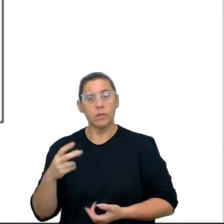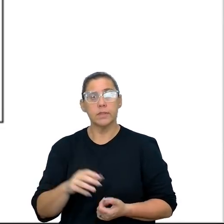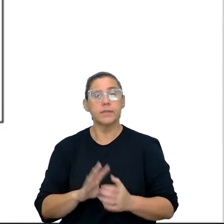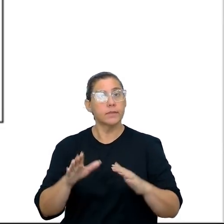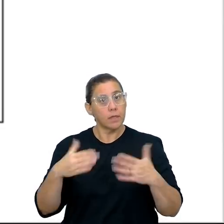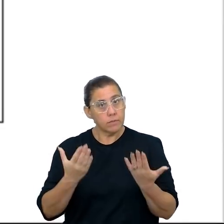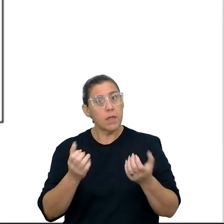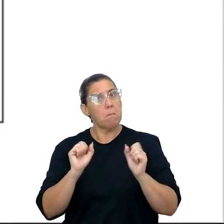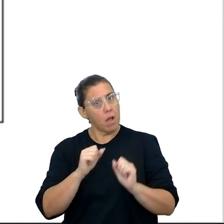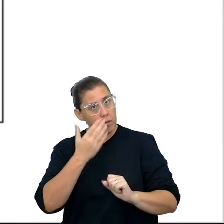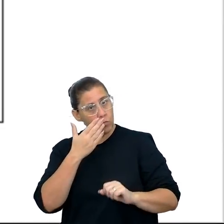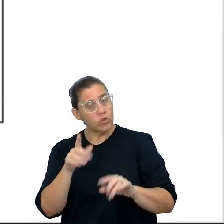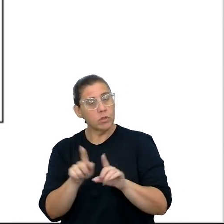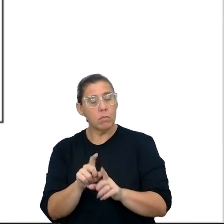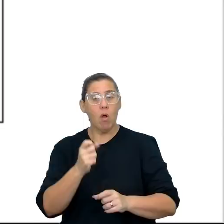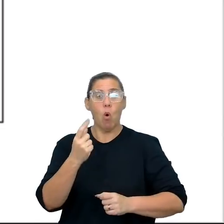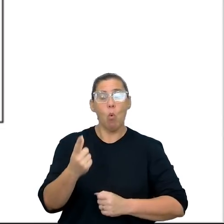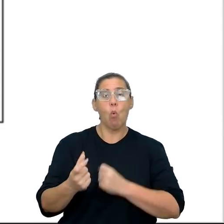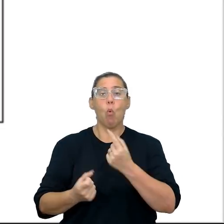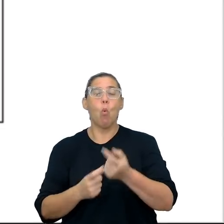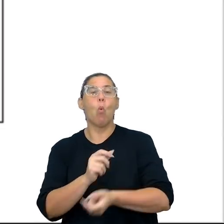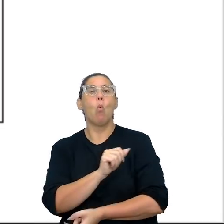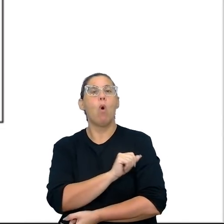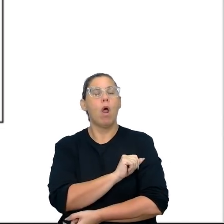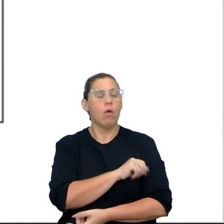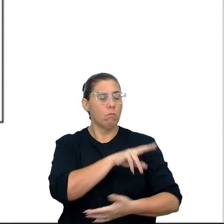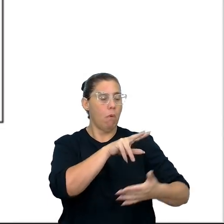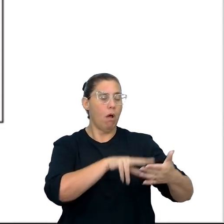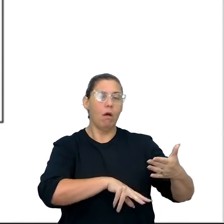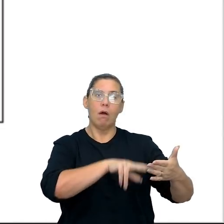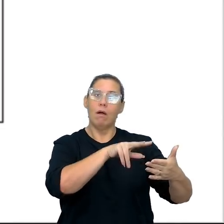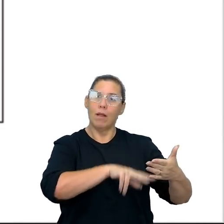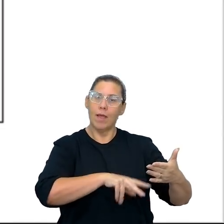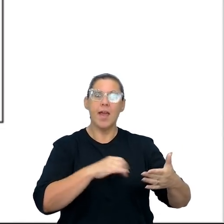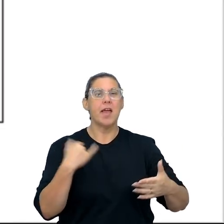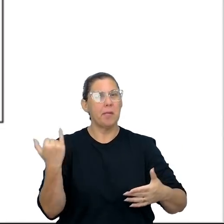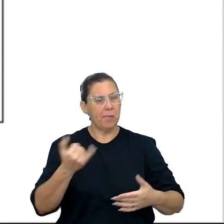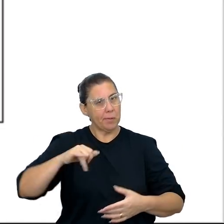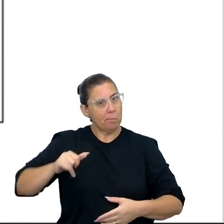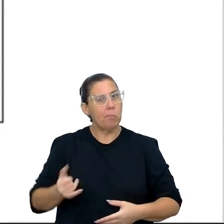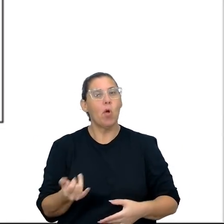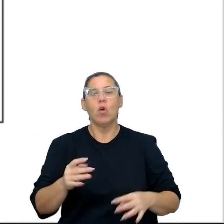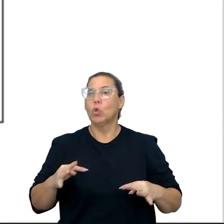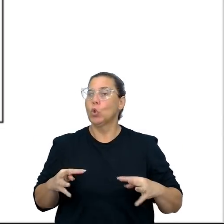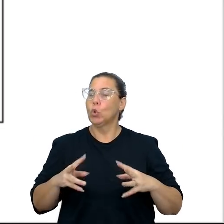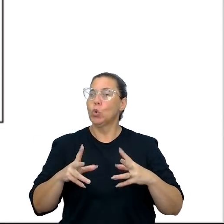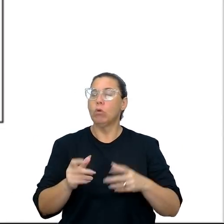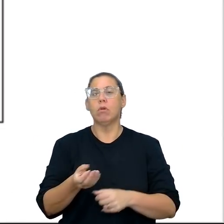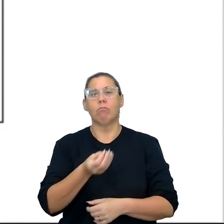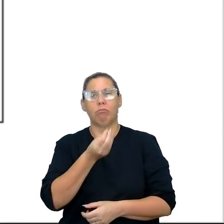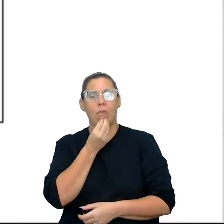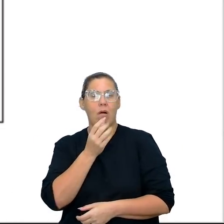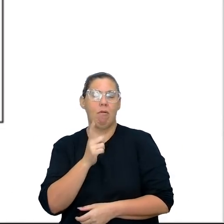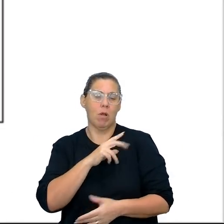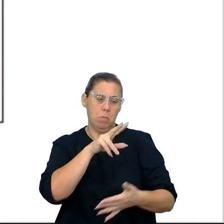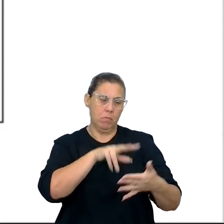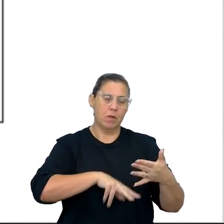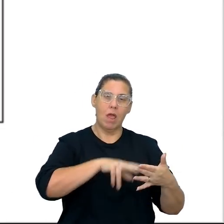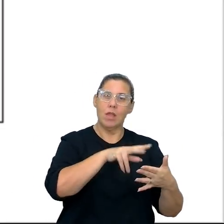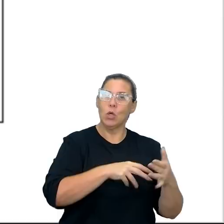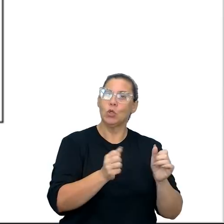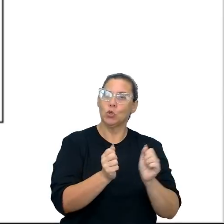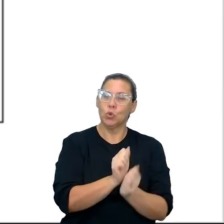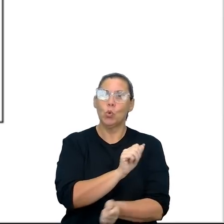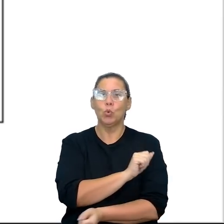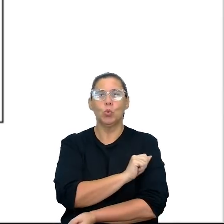aí vocês podem pedir que algum dos alunos de vocês faça a leitura, né? É importante aproveitar todas as oportunidades que a gente tem de leitura com eles,